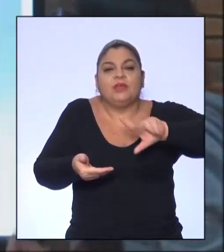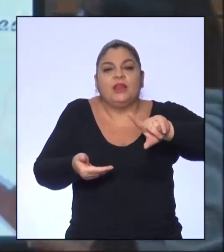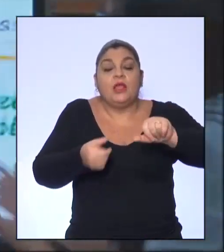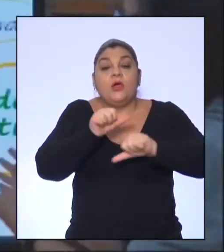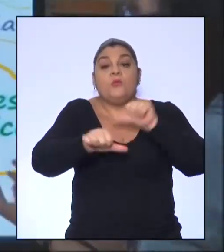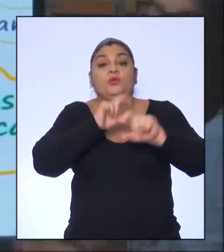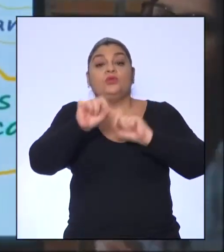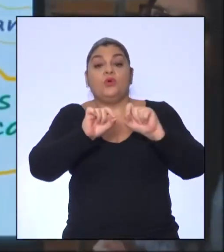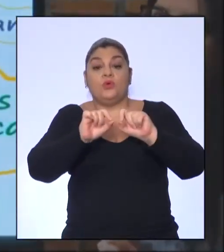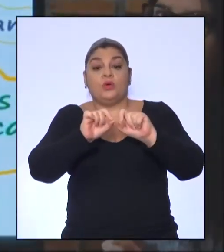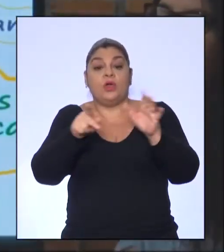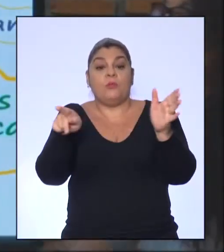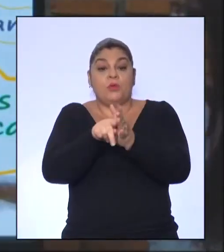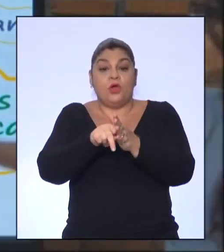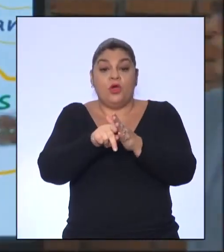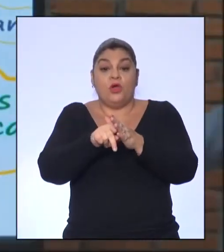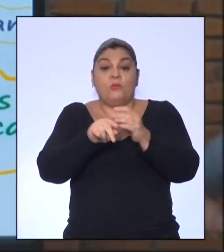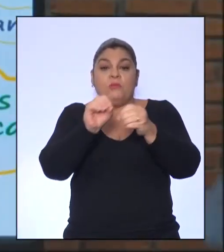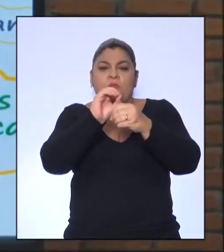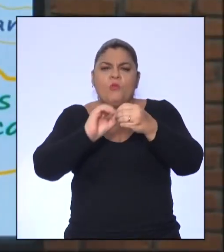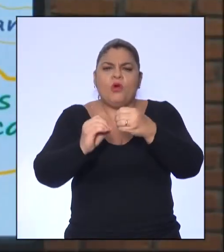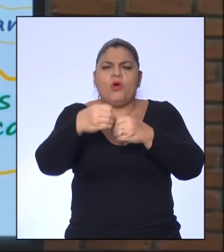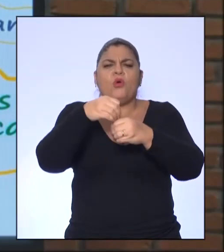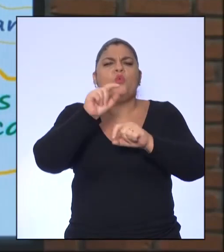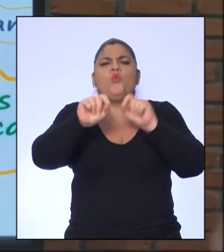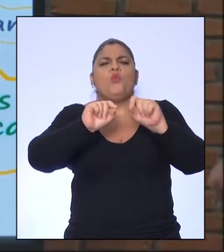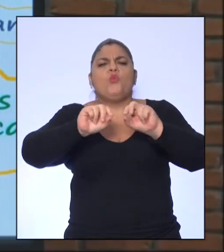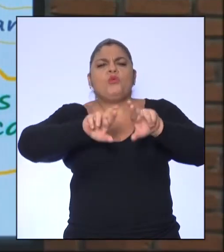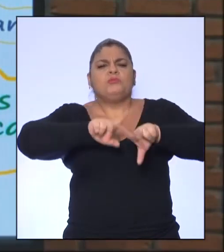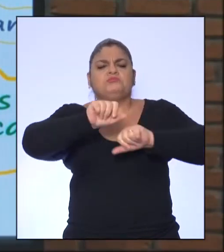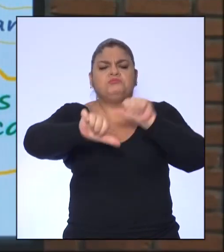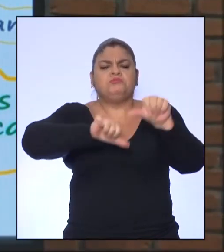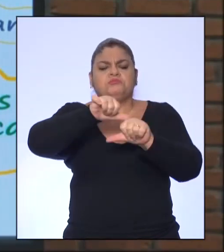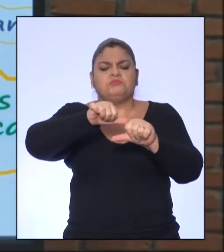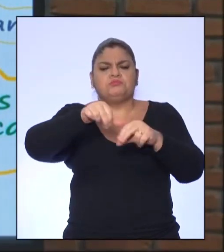propriedades organolépticas da matéria. O que são as propriedades